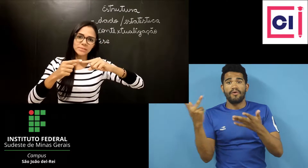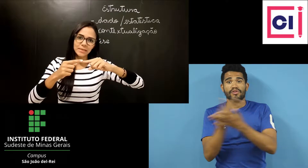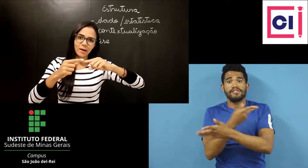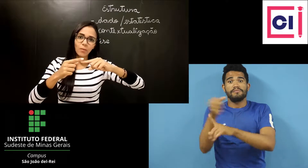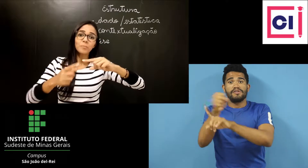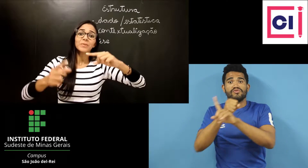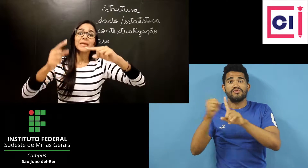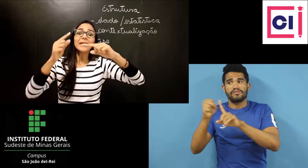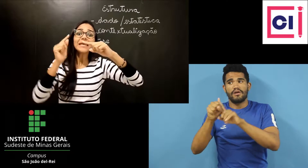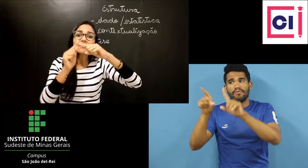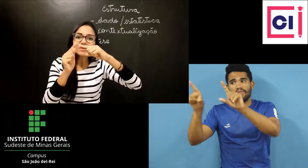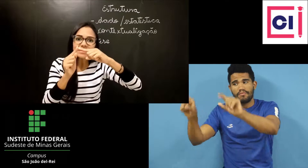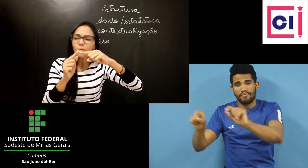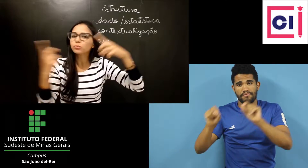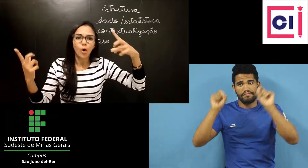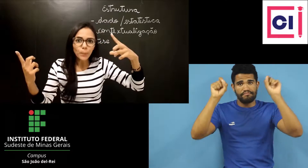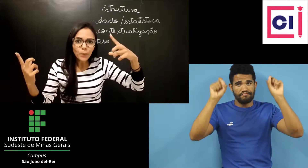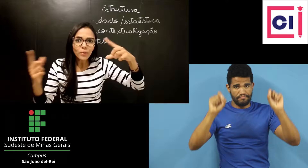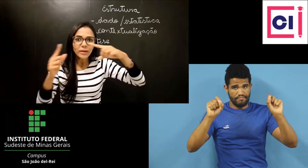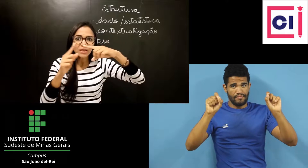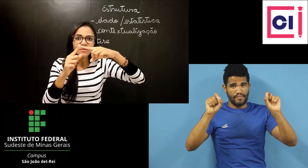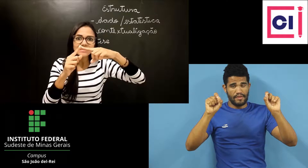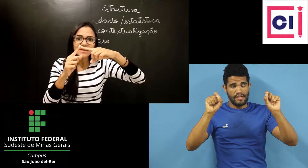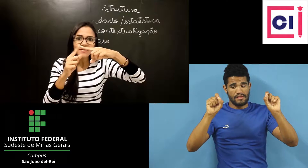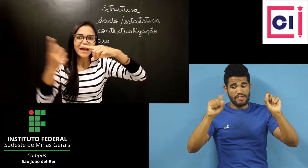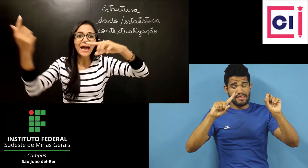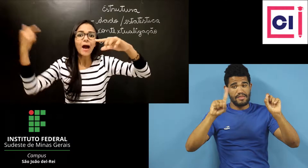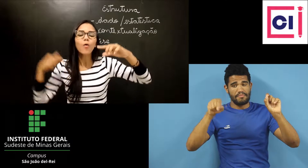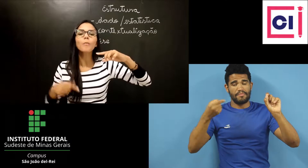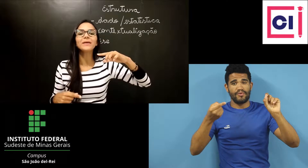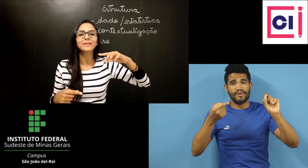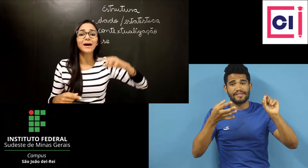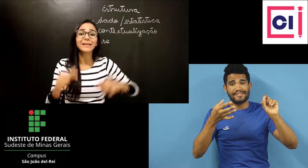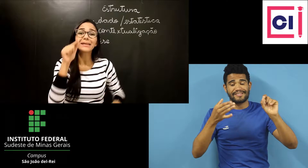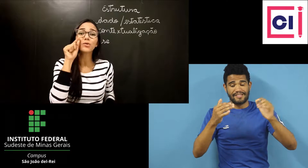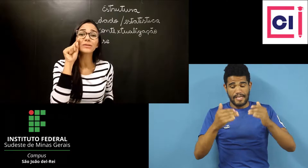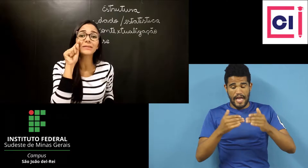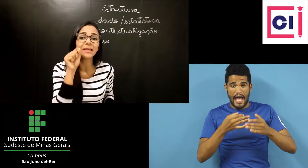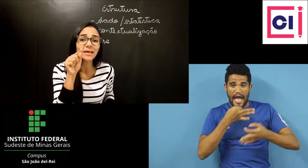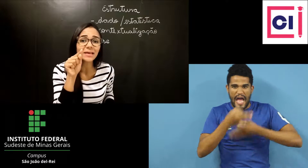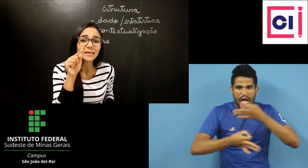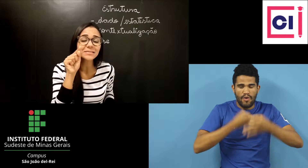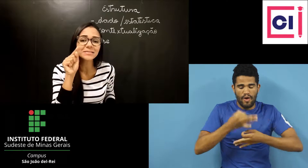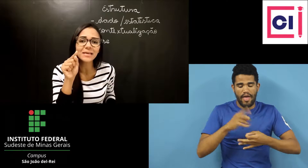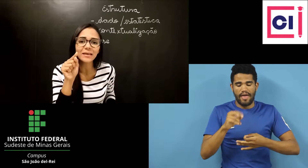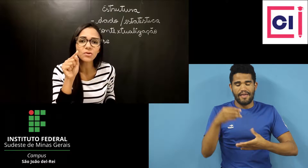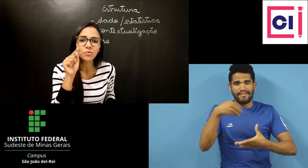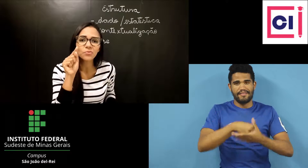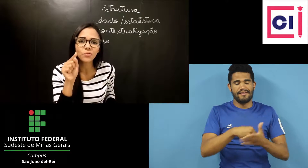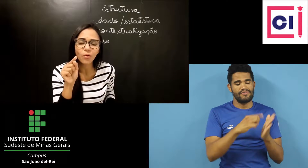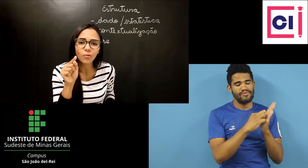fato social, um tópico, e você vai argumentar no